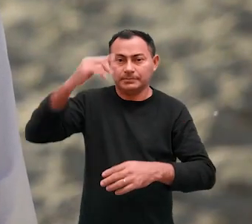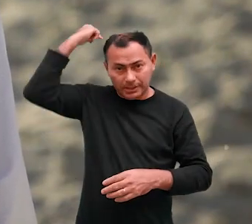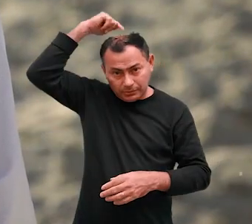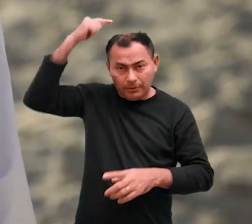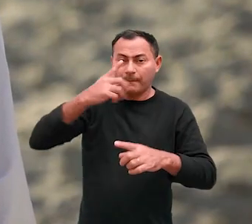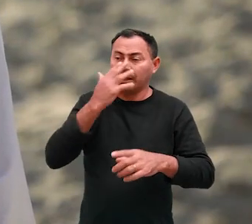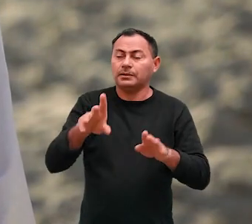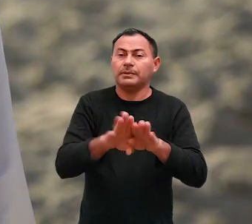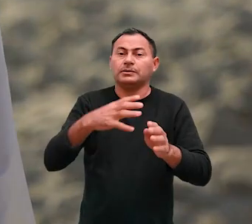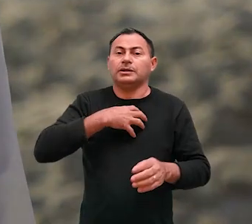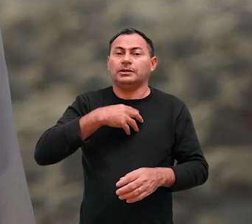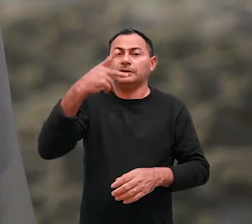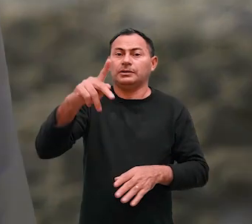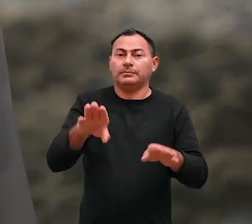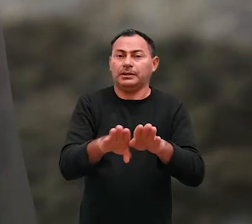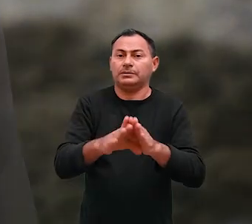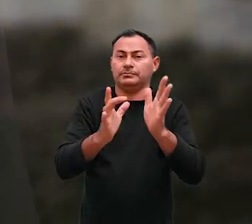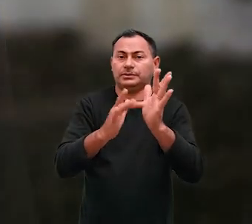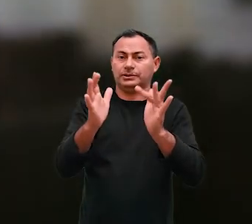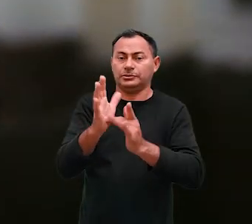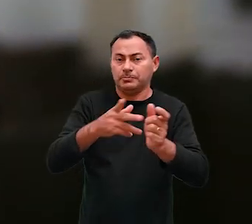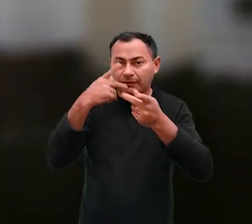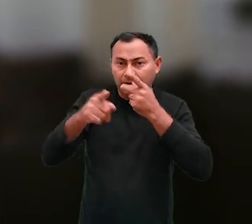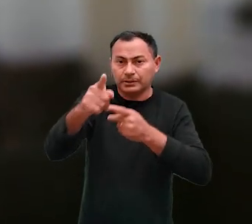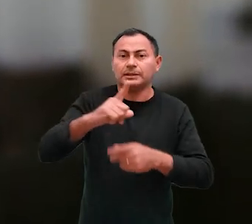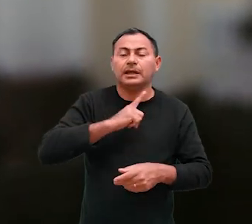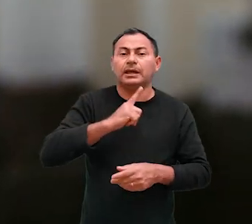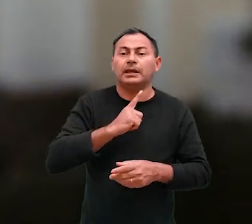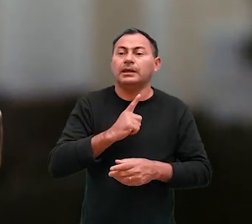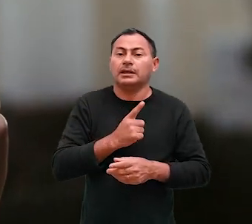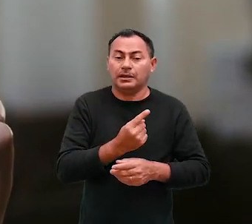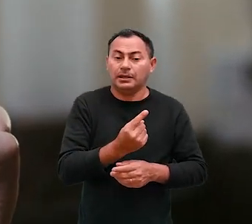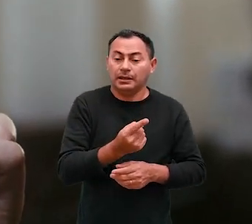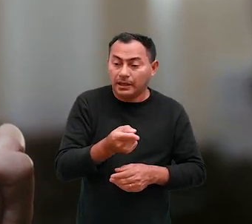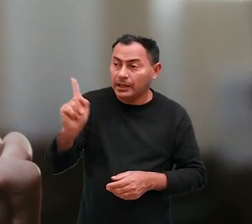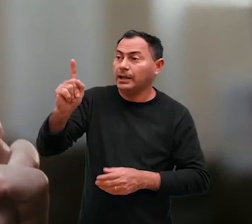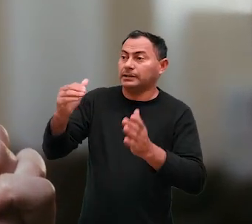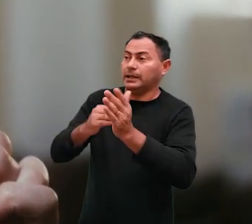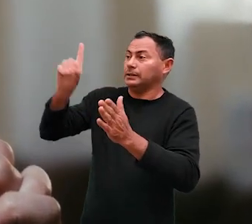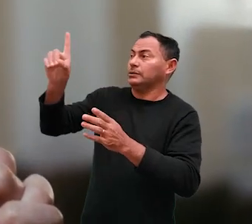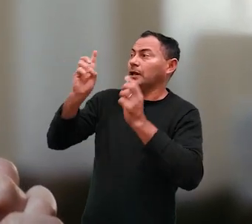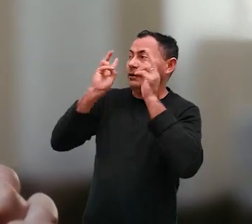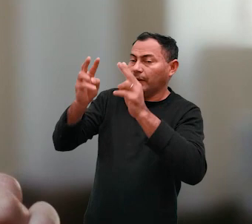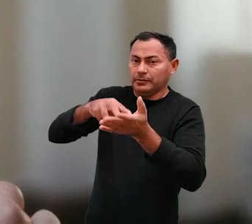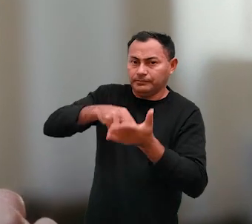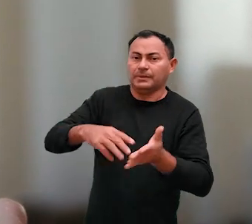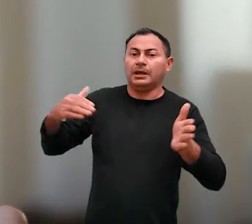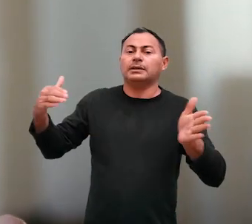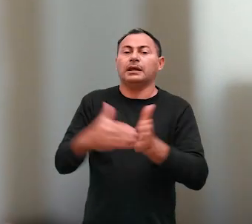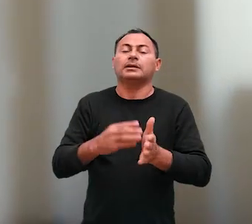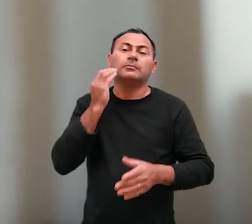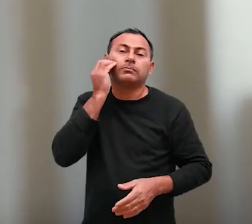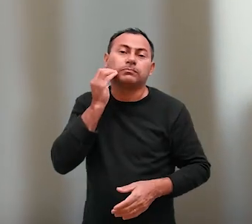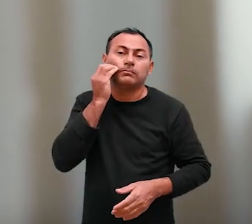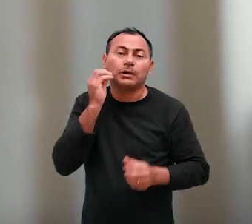esse também é o seu padrão. Jesus está dizendo que você tem que vir até Deus e olhar para o alto com perseverança até que tenha